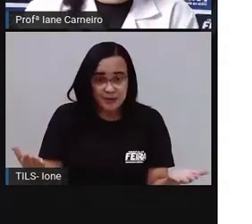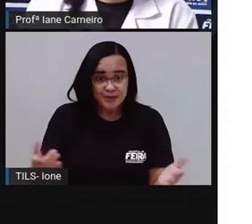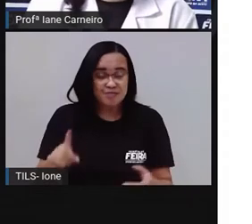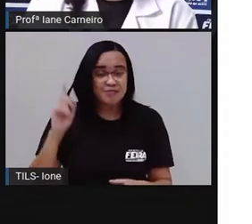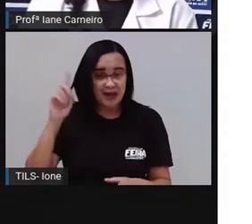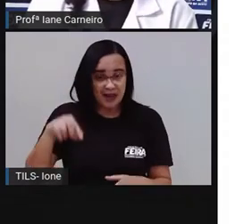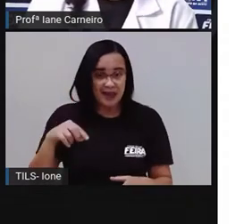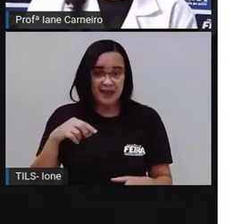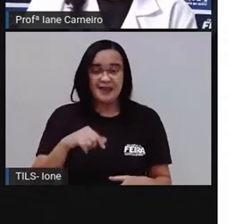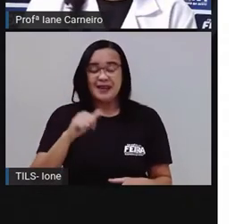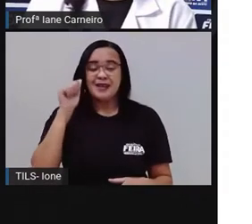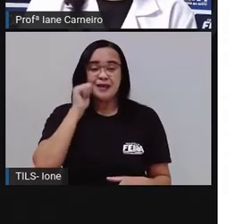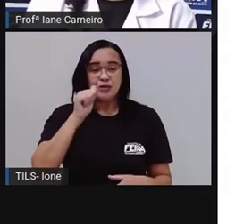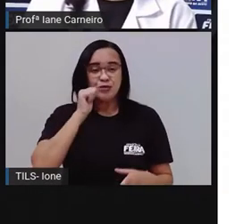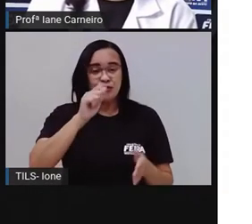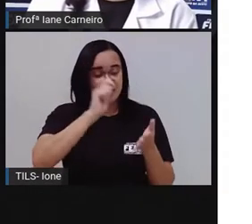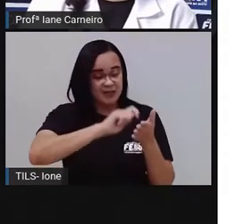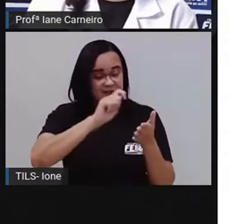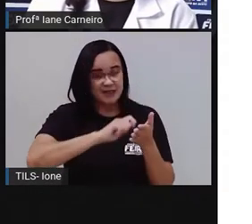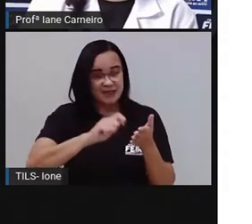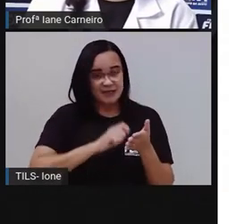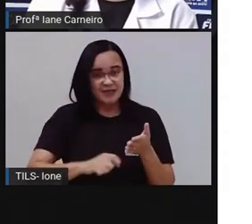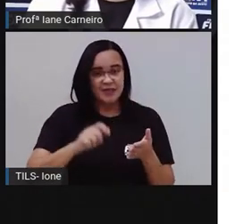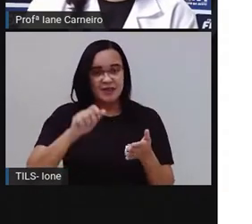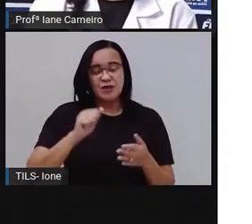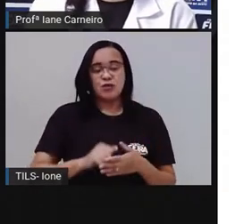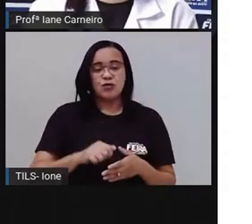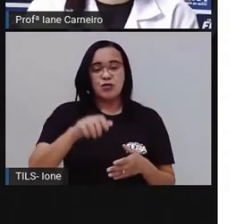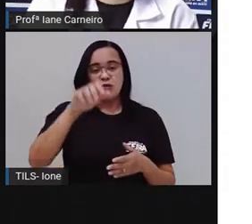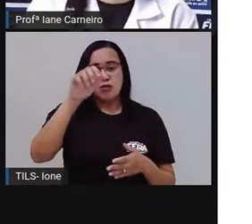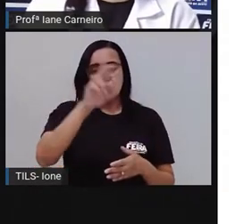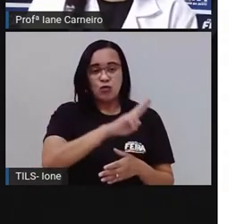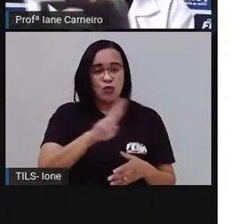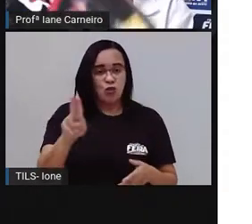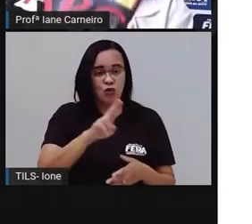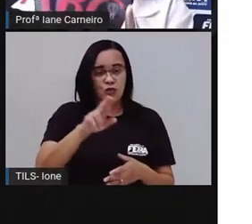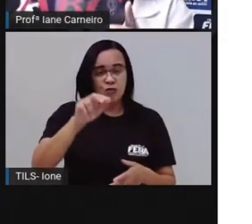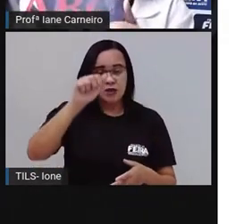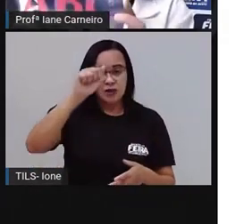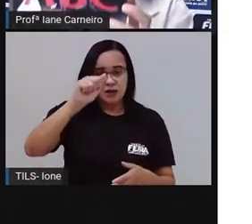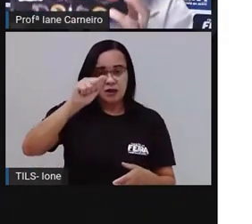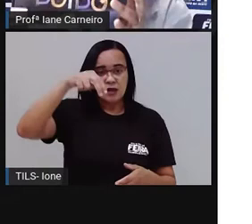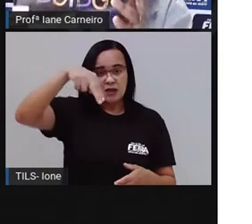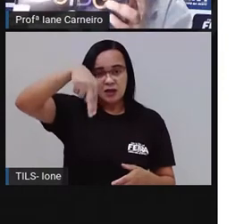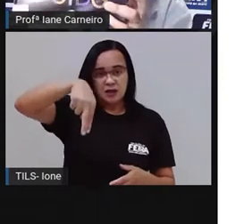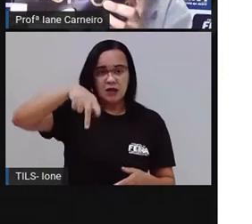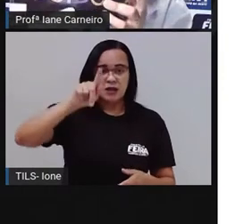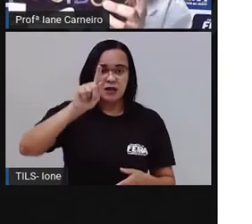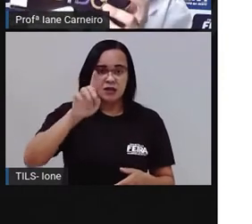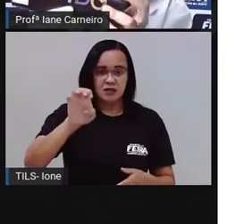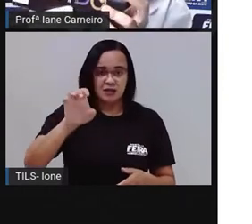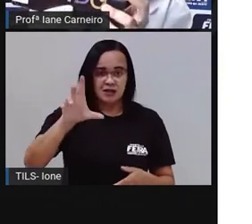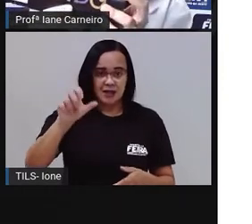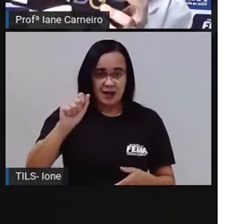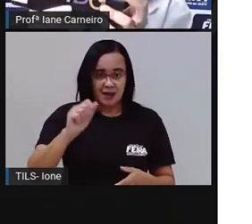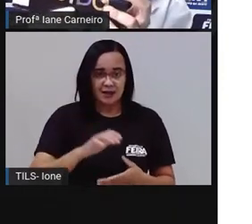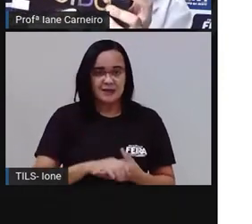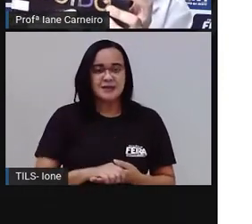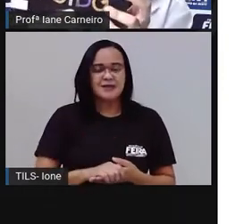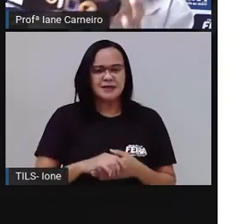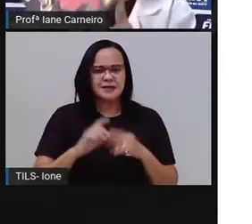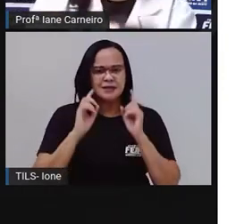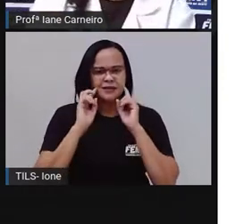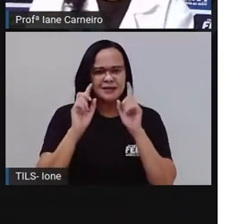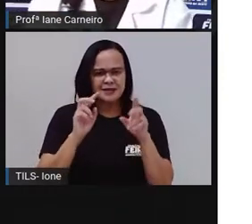Ângela Lago. Vamos lá, ó. A capa dele, para você ver bem direitinho, para também mostrar aqui, ó. Para